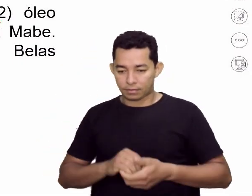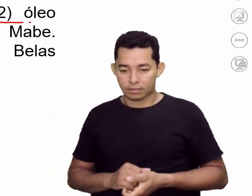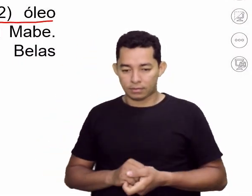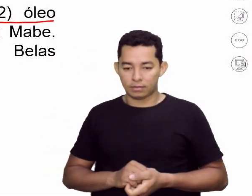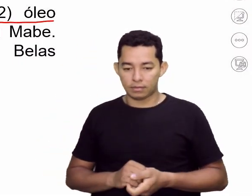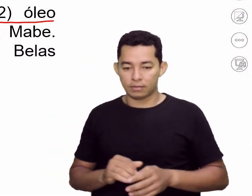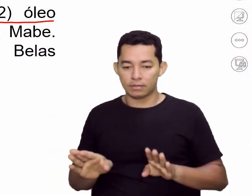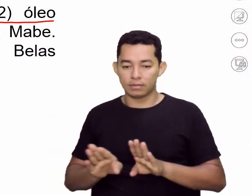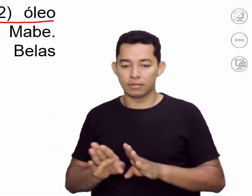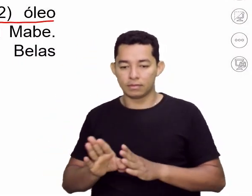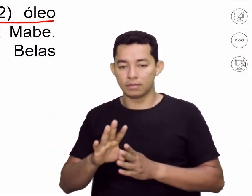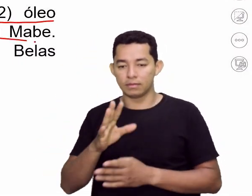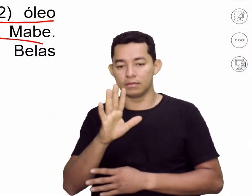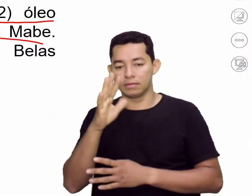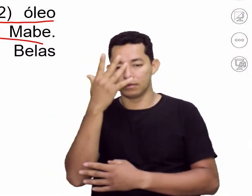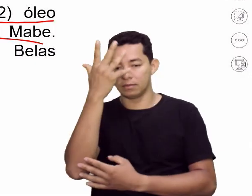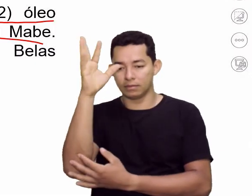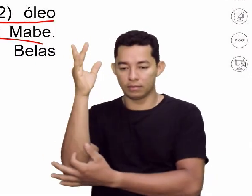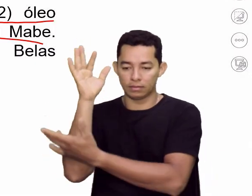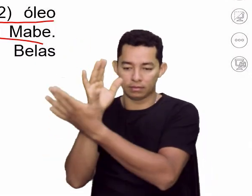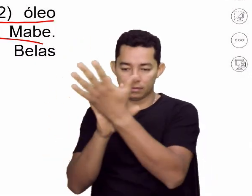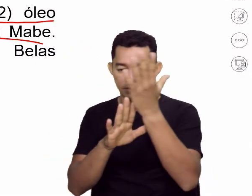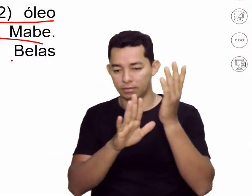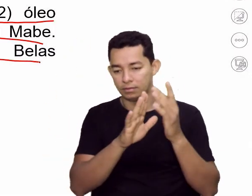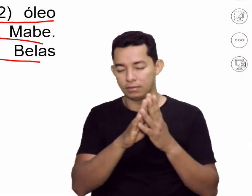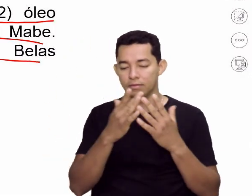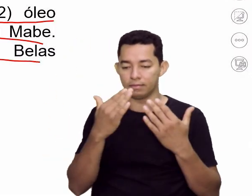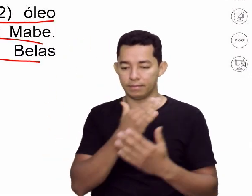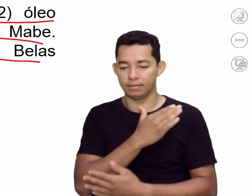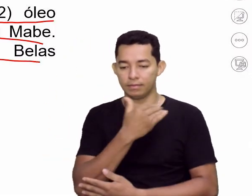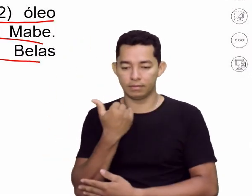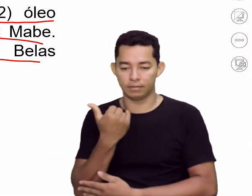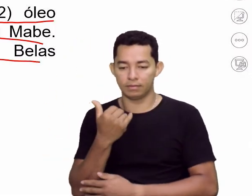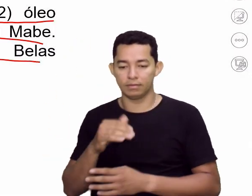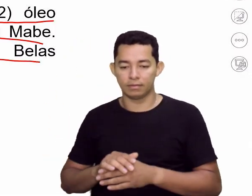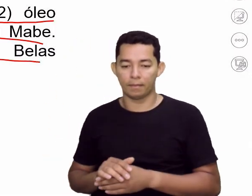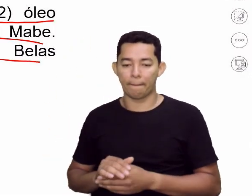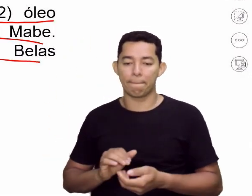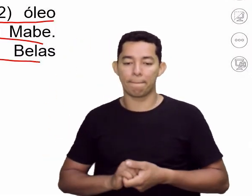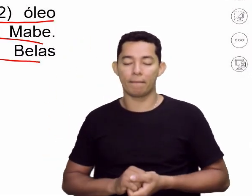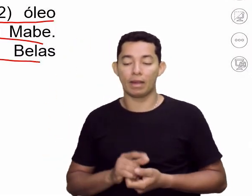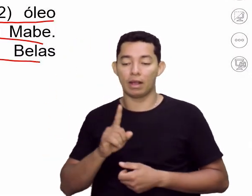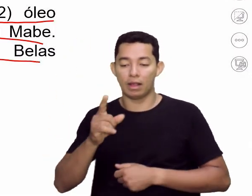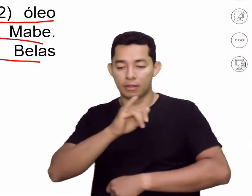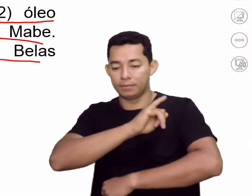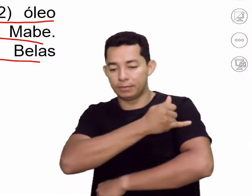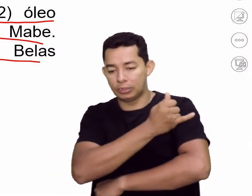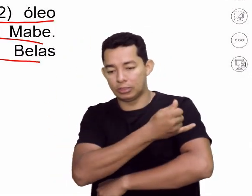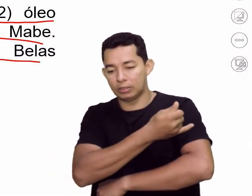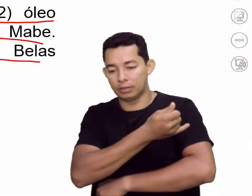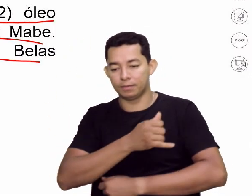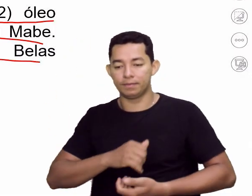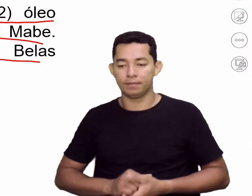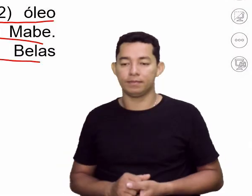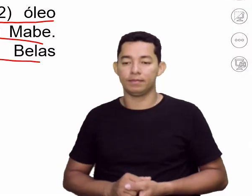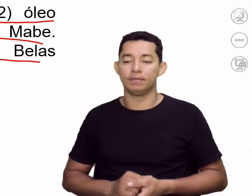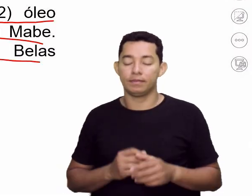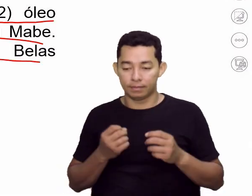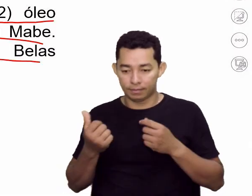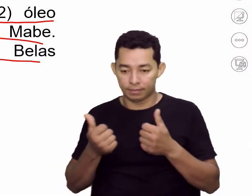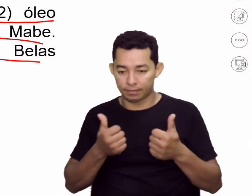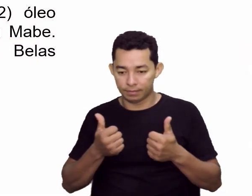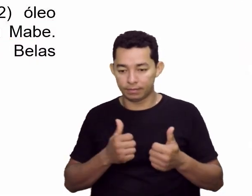Natureza Morta, Olho sobre Tela, né? Museu Nacional de Belas Artes do Rio de Janeiro. Tá bom?